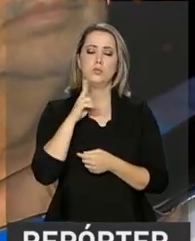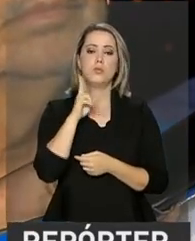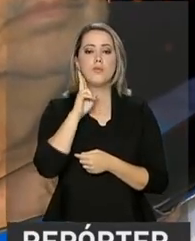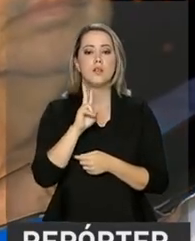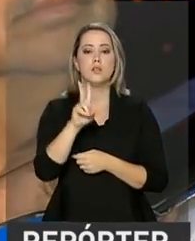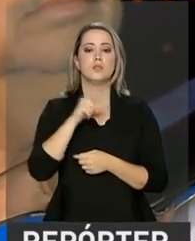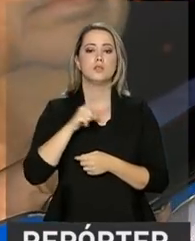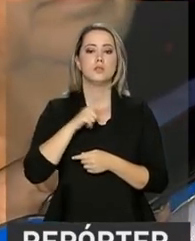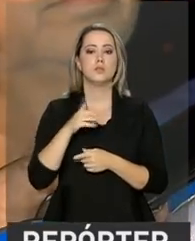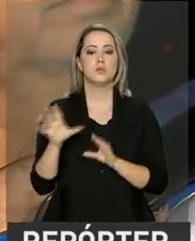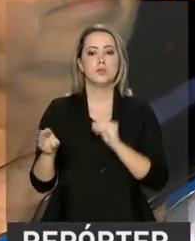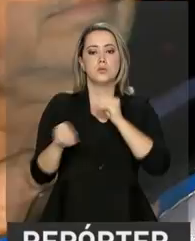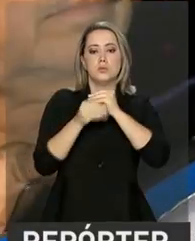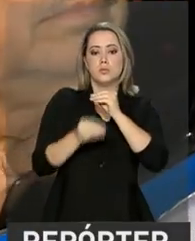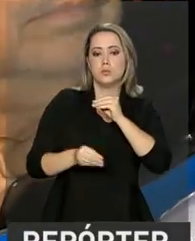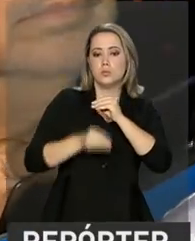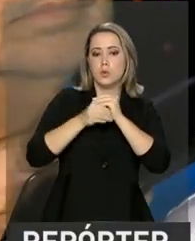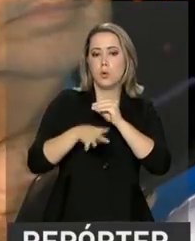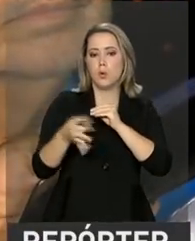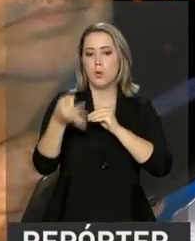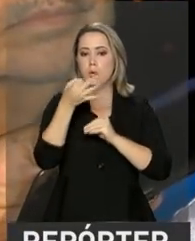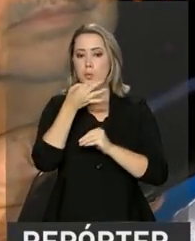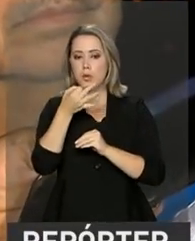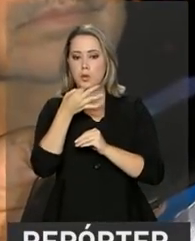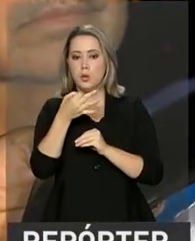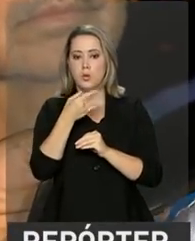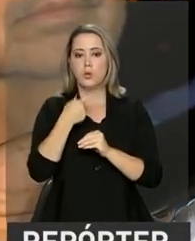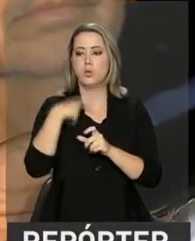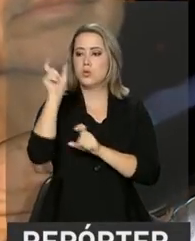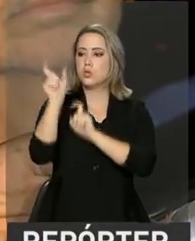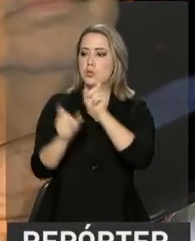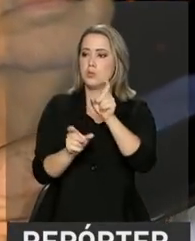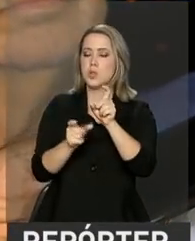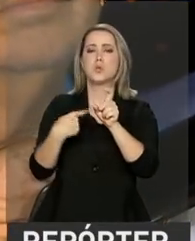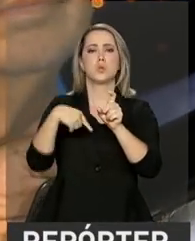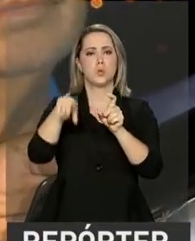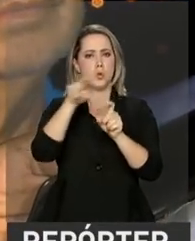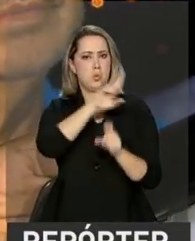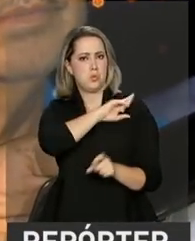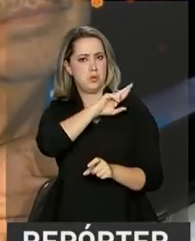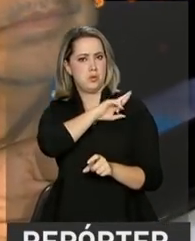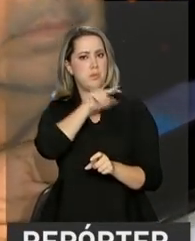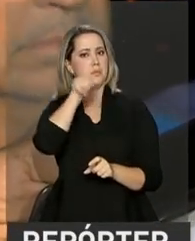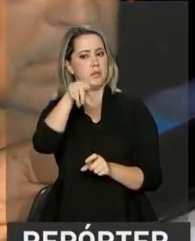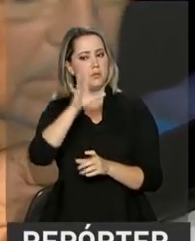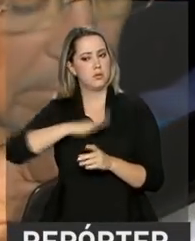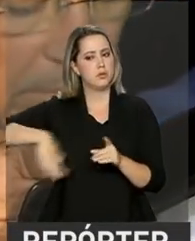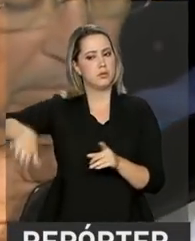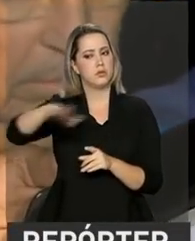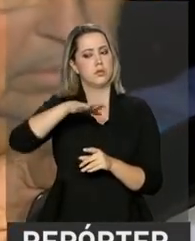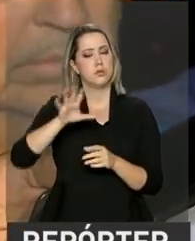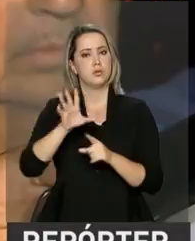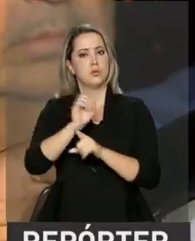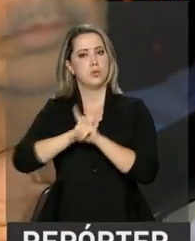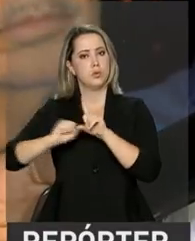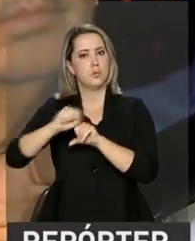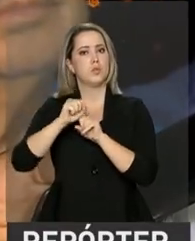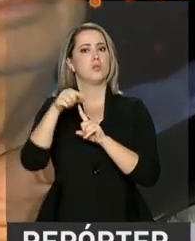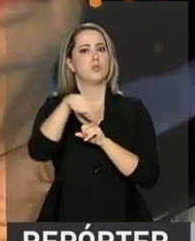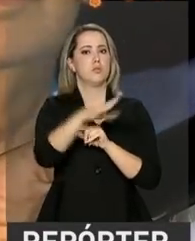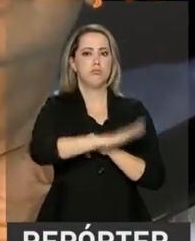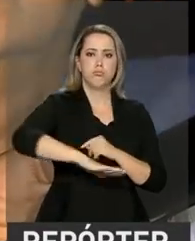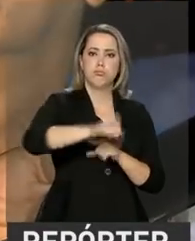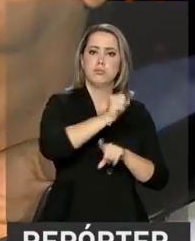de incorporar opiniões que vieram de palestrantes representa estado das entidades civis que